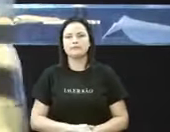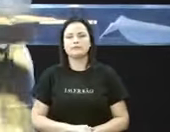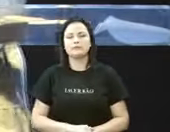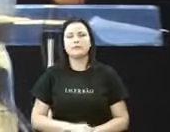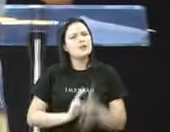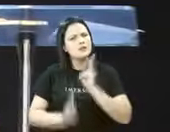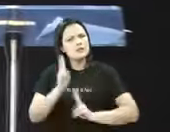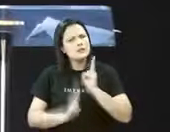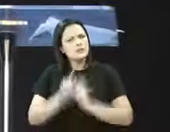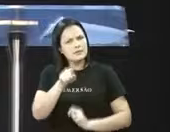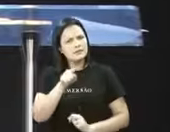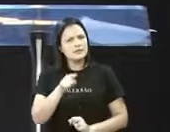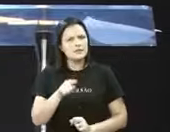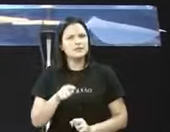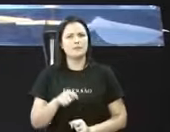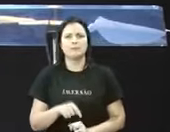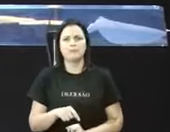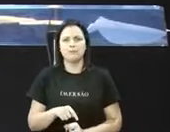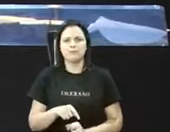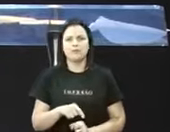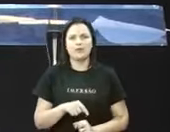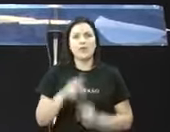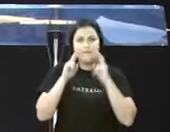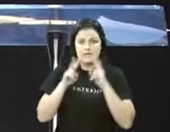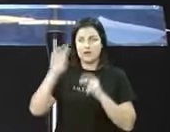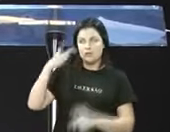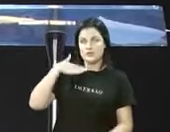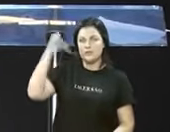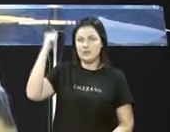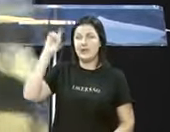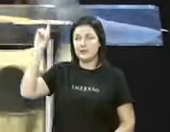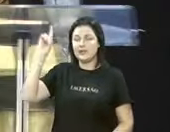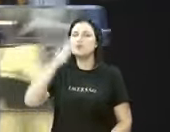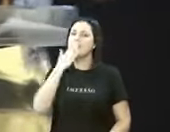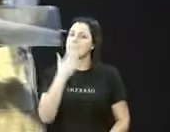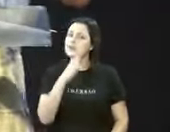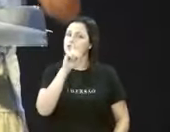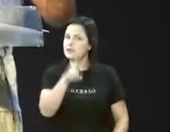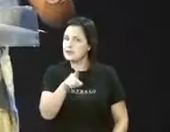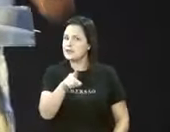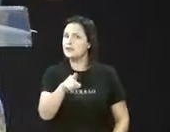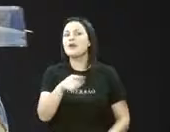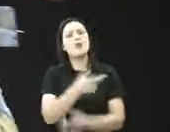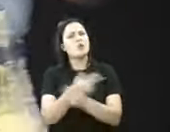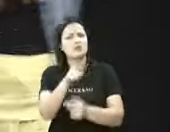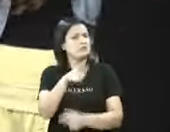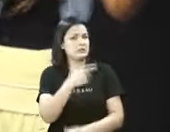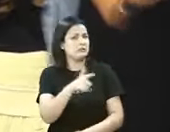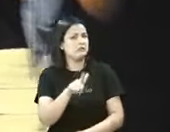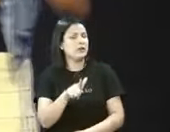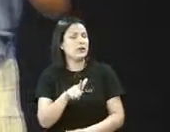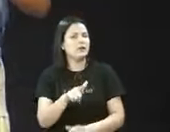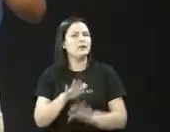entender que ele vem de Deus, você vai olhar para você e vai encontrar em você uma coisa que você não tem, a fim de que você se desculpe, ou que o diabo